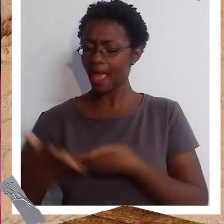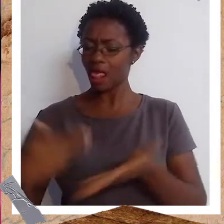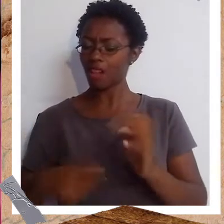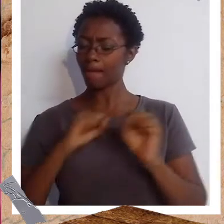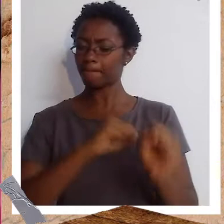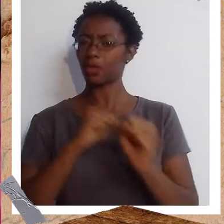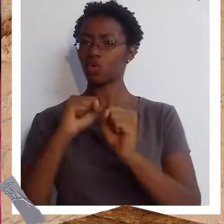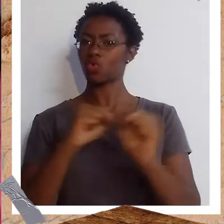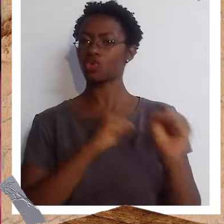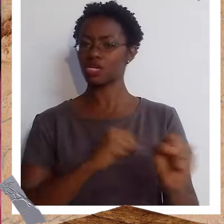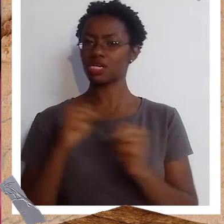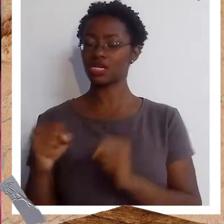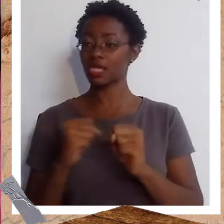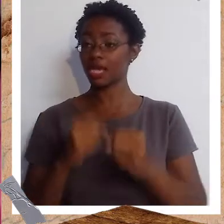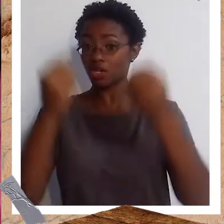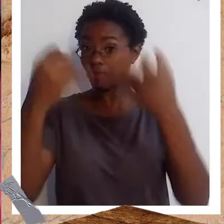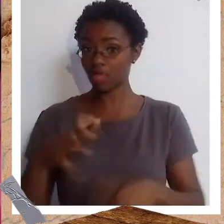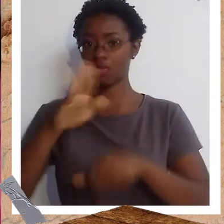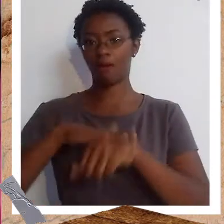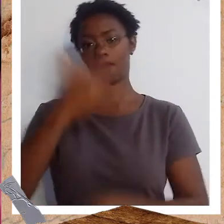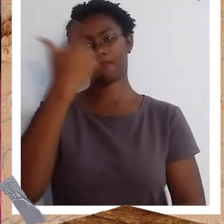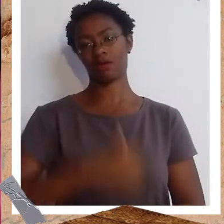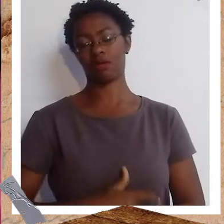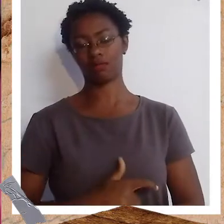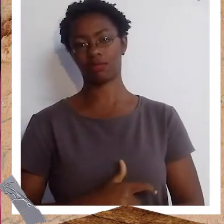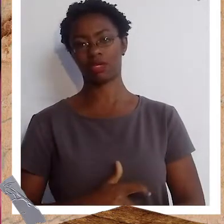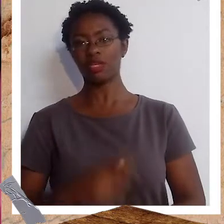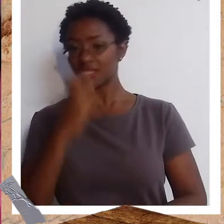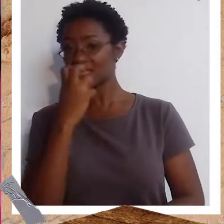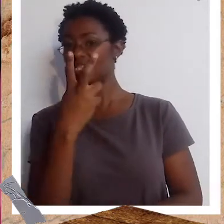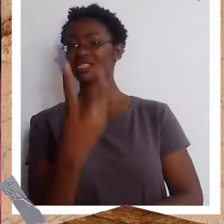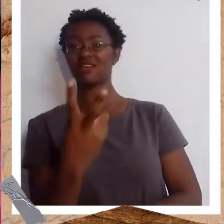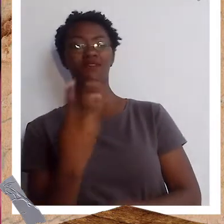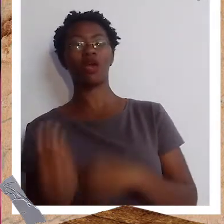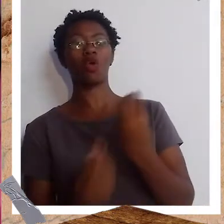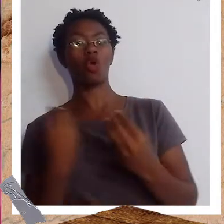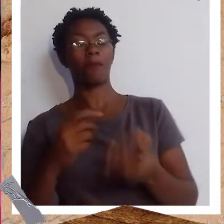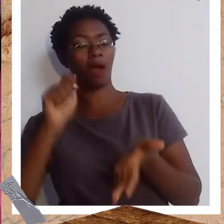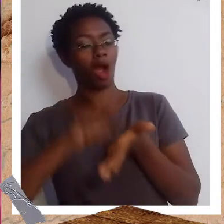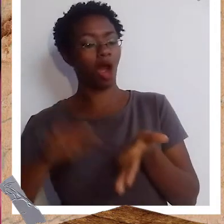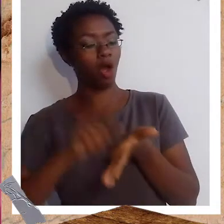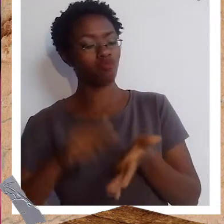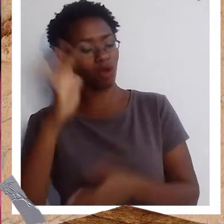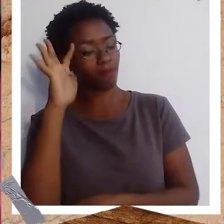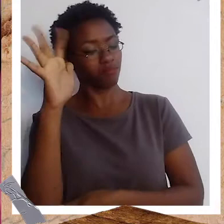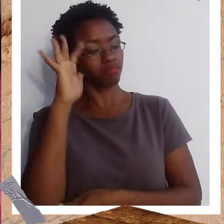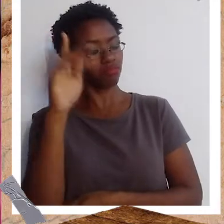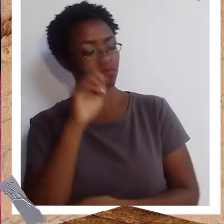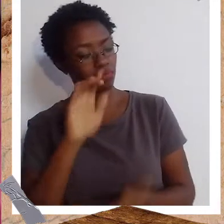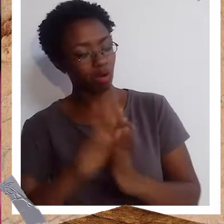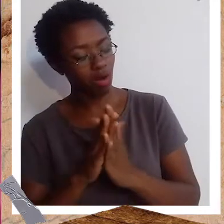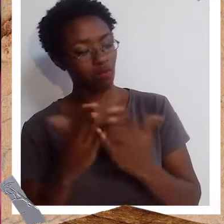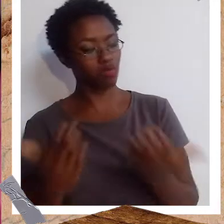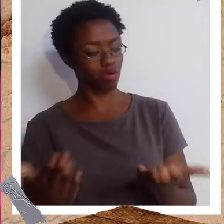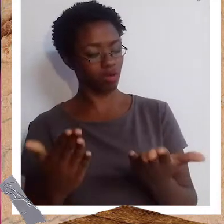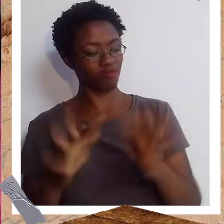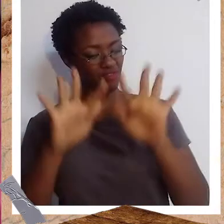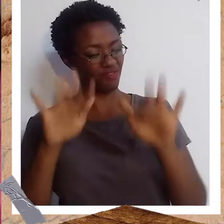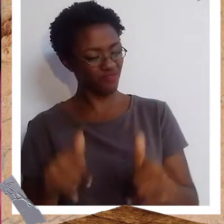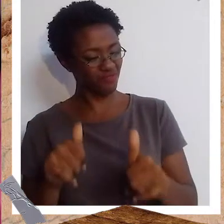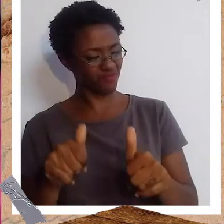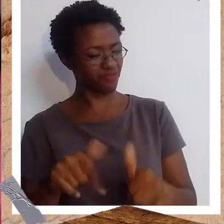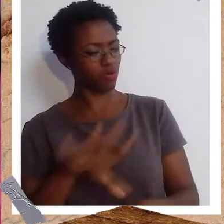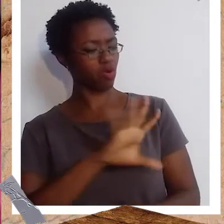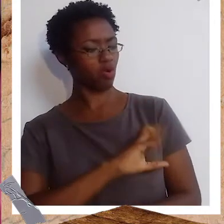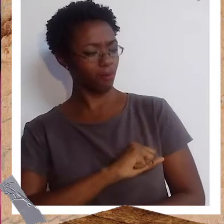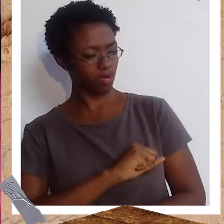e definição de si. Agora, você pensa na dimensão simbólica de uma autora, pensar um livro, fechar um romance e chegar lá a